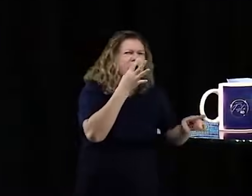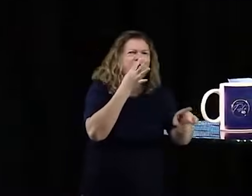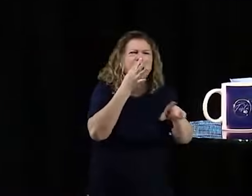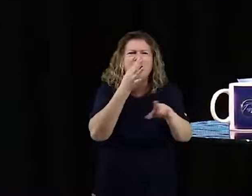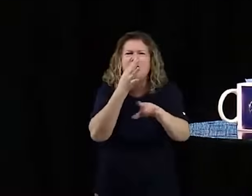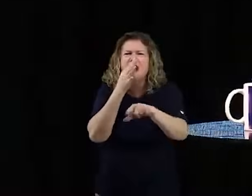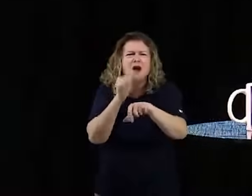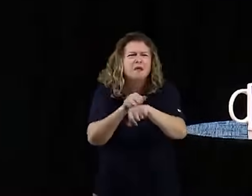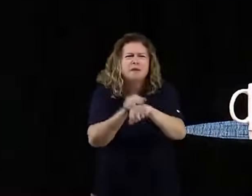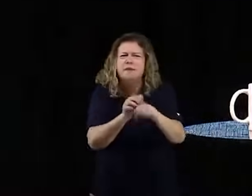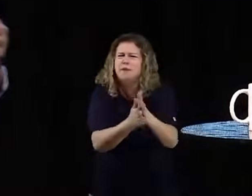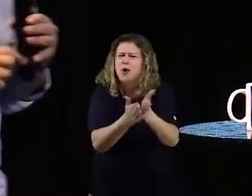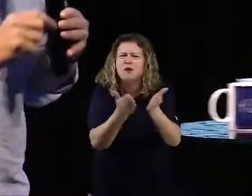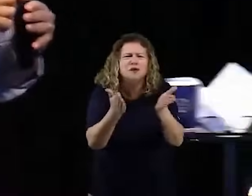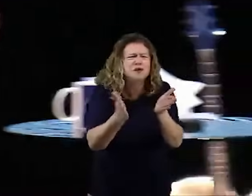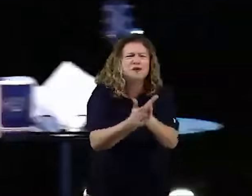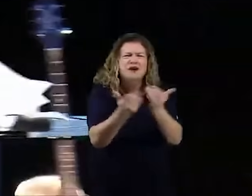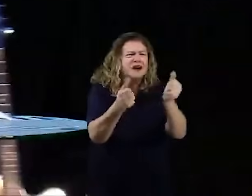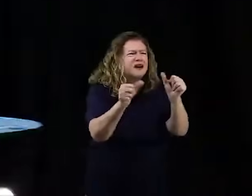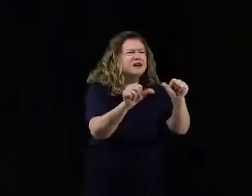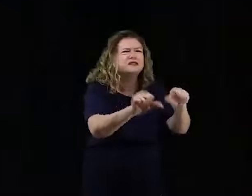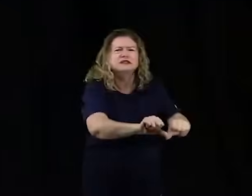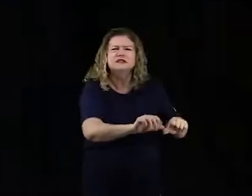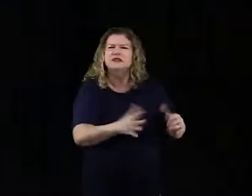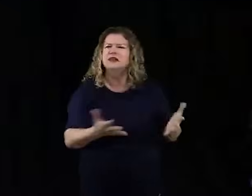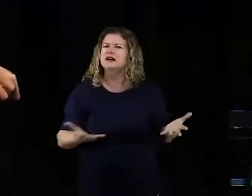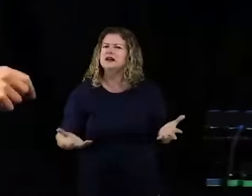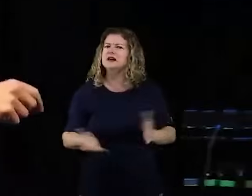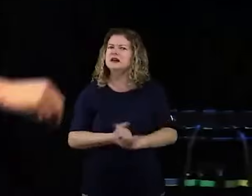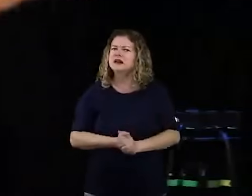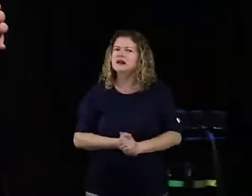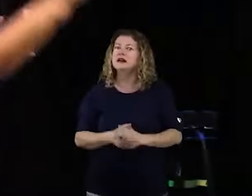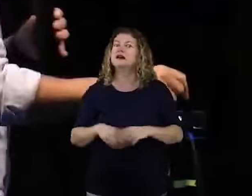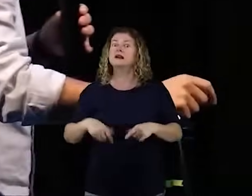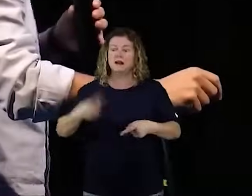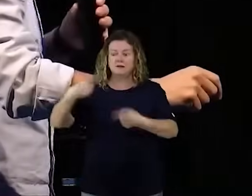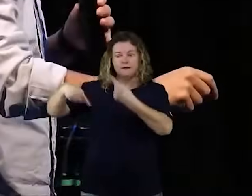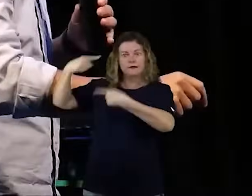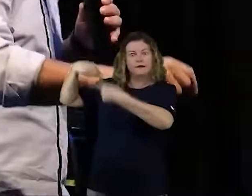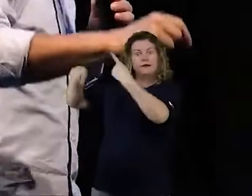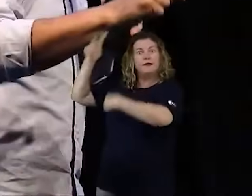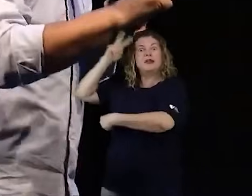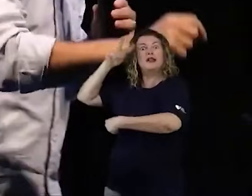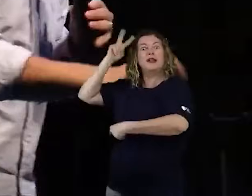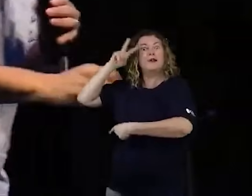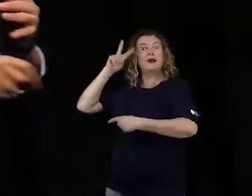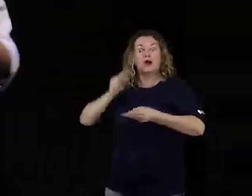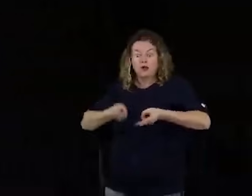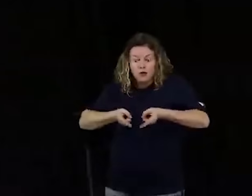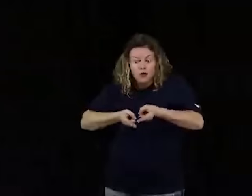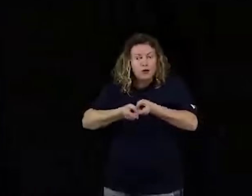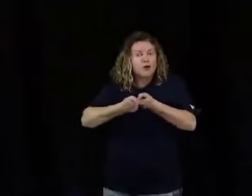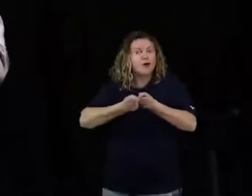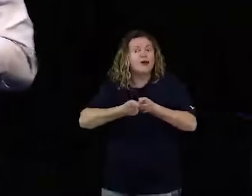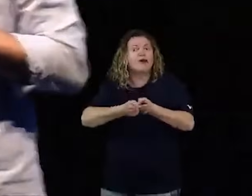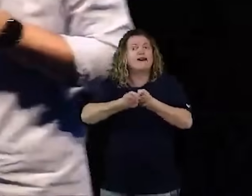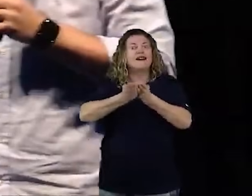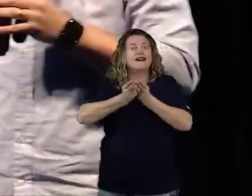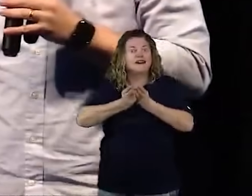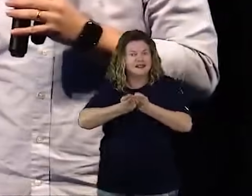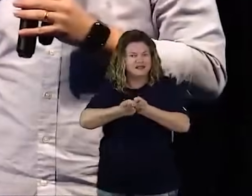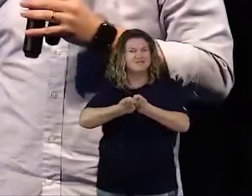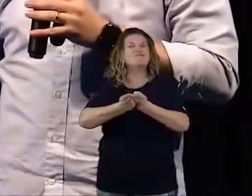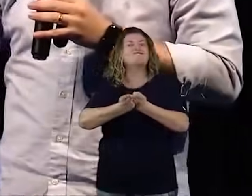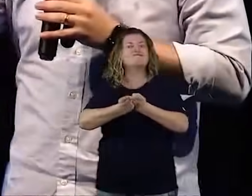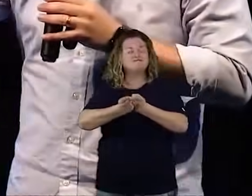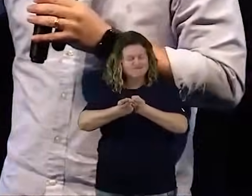um avô lança uma palavra de maldição de desgraça sobre a vida de um